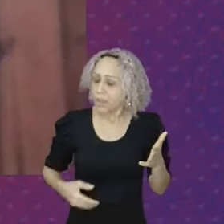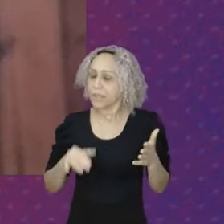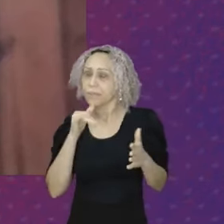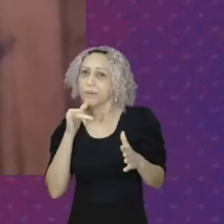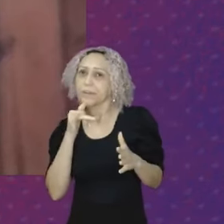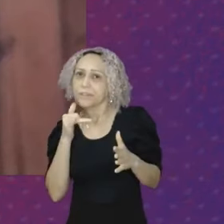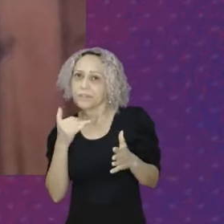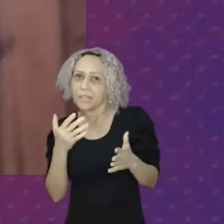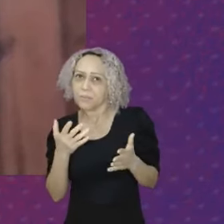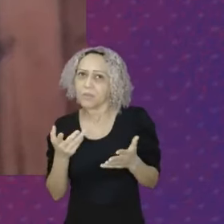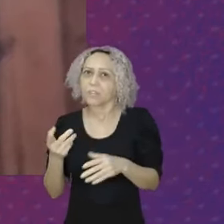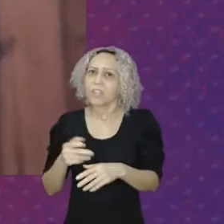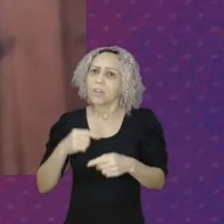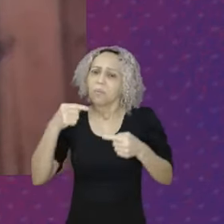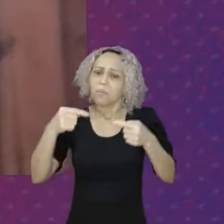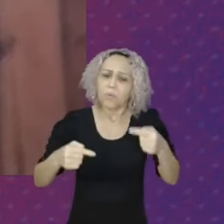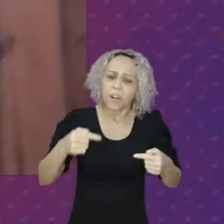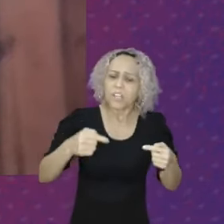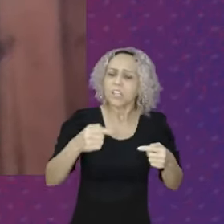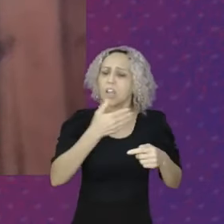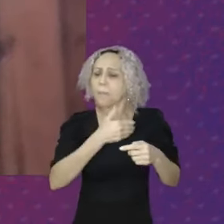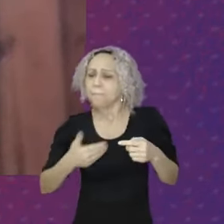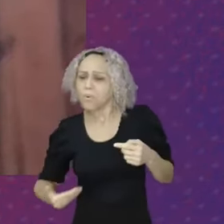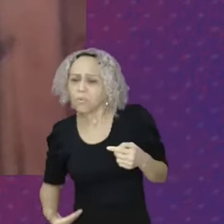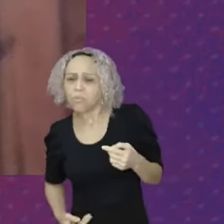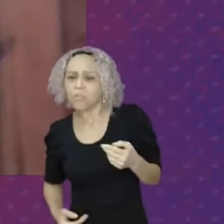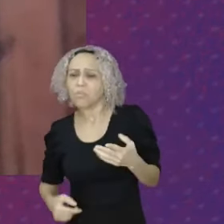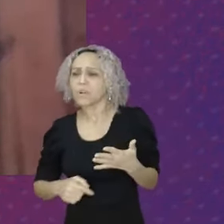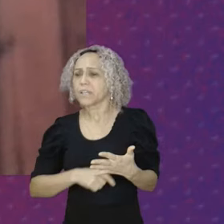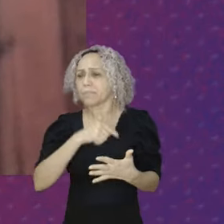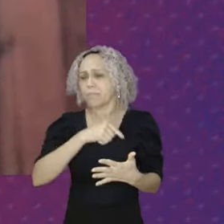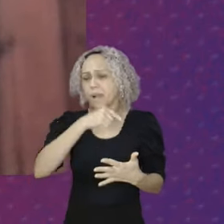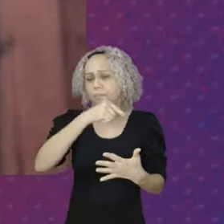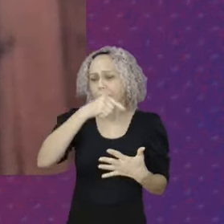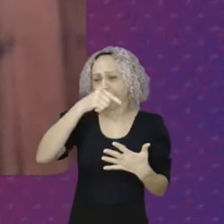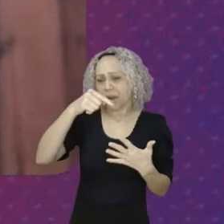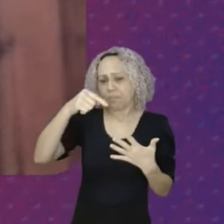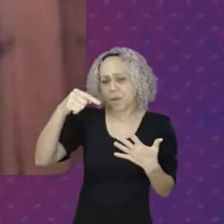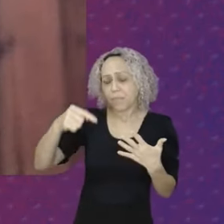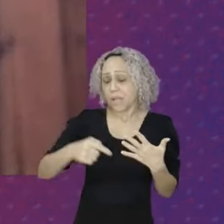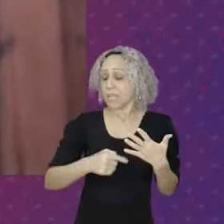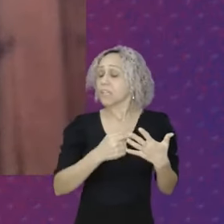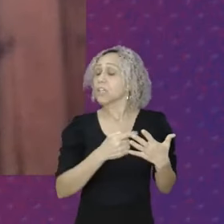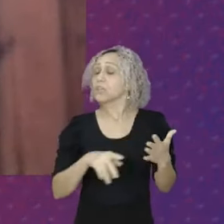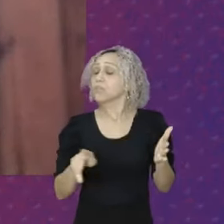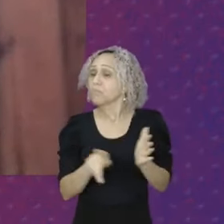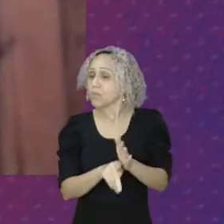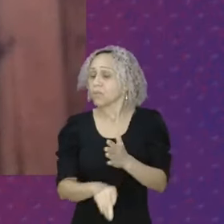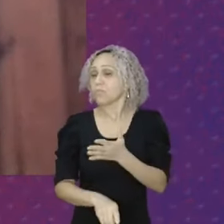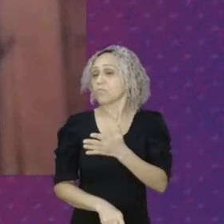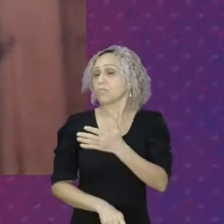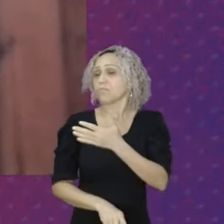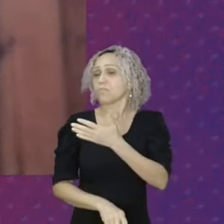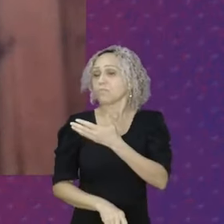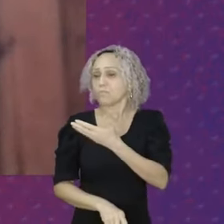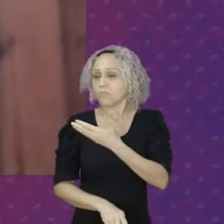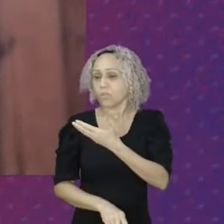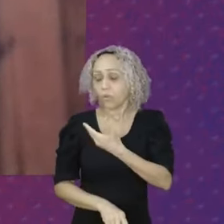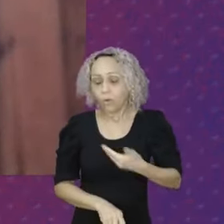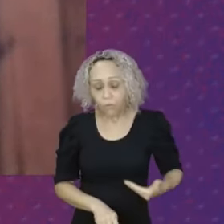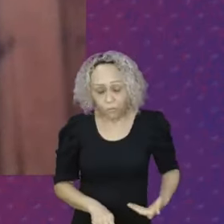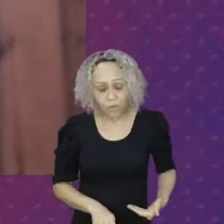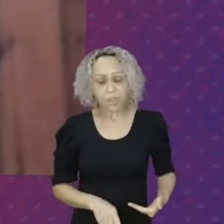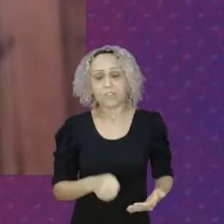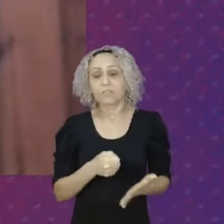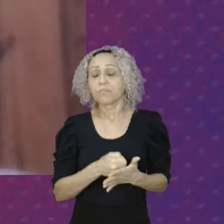outros serviços essenciais né Eh fornecidos pelo pelo aparato estatal né que modifique